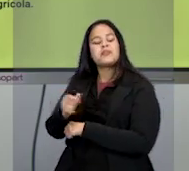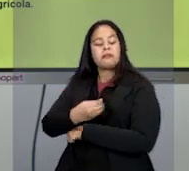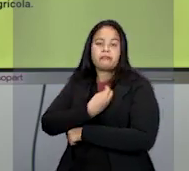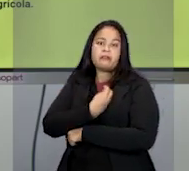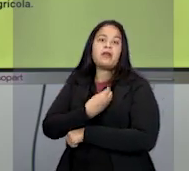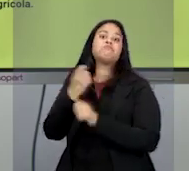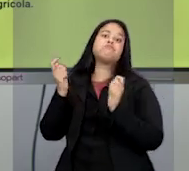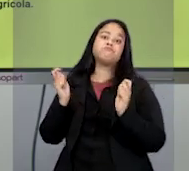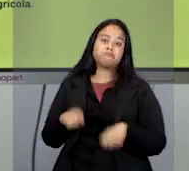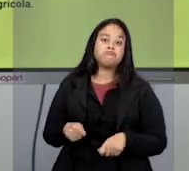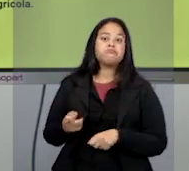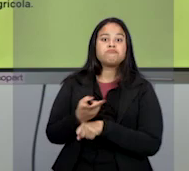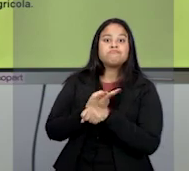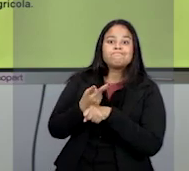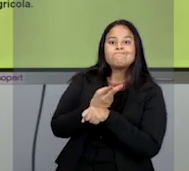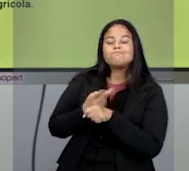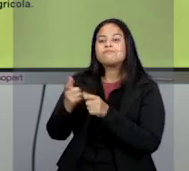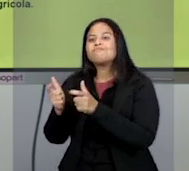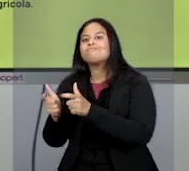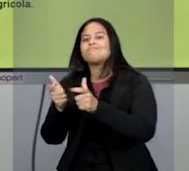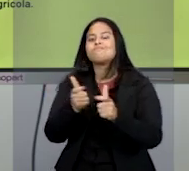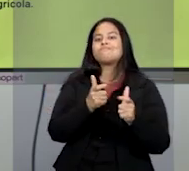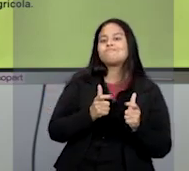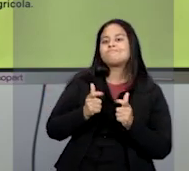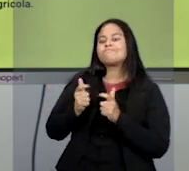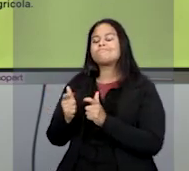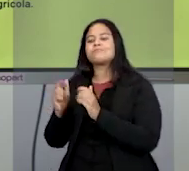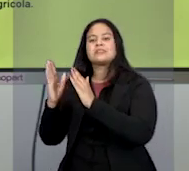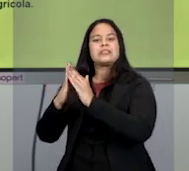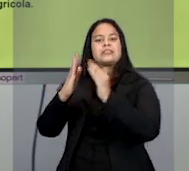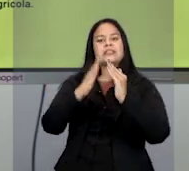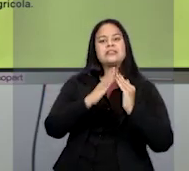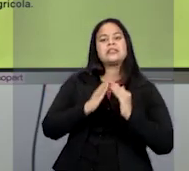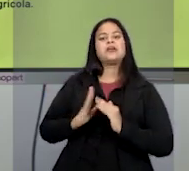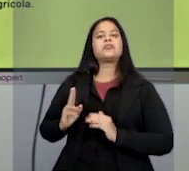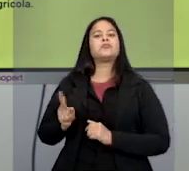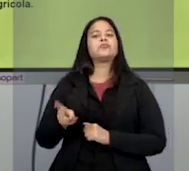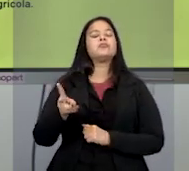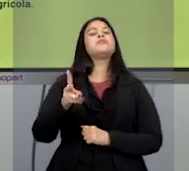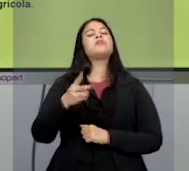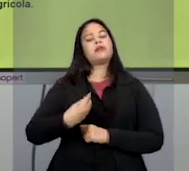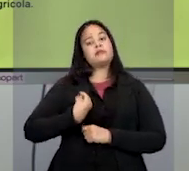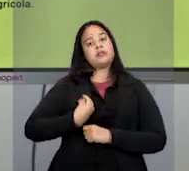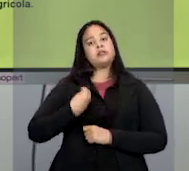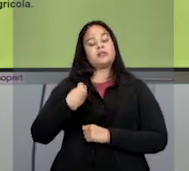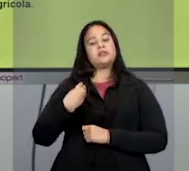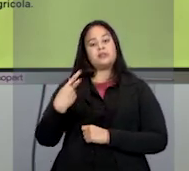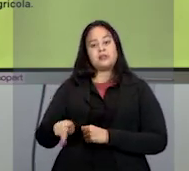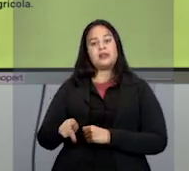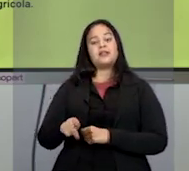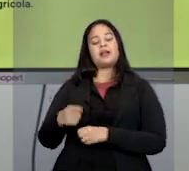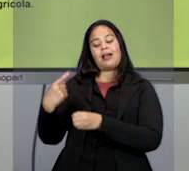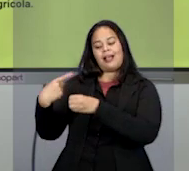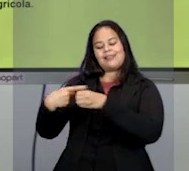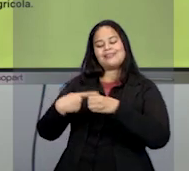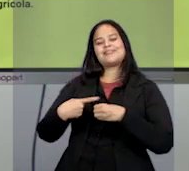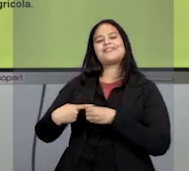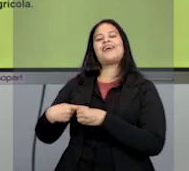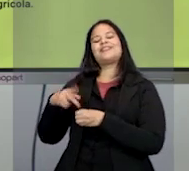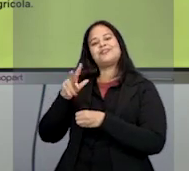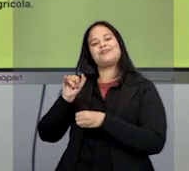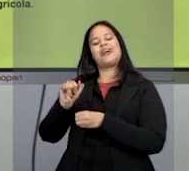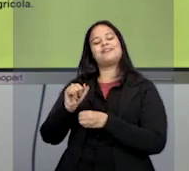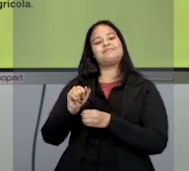ela vai precisar de procurar um novo lugar para poder continuar a sua vida, e automaticamente as cidades vão tornar aí